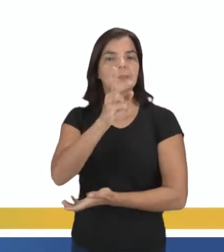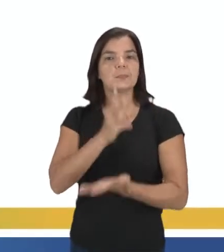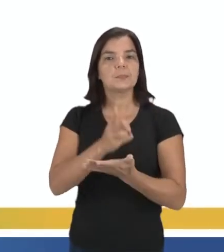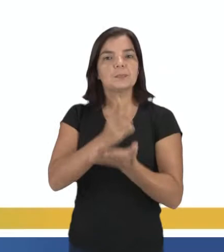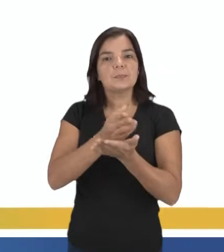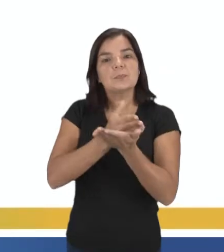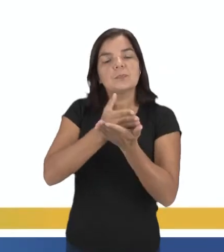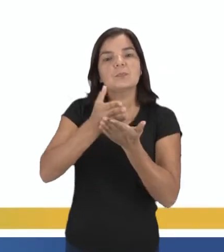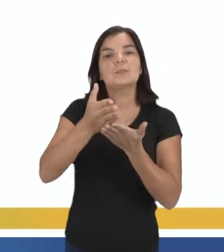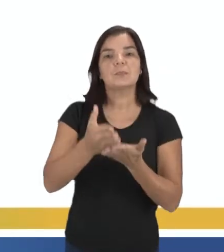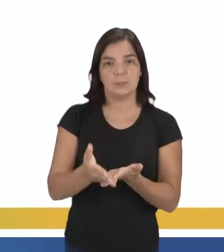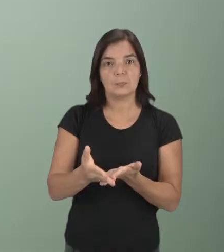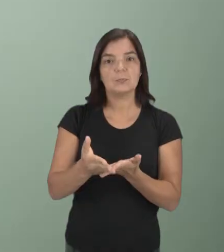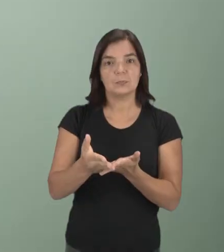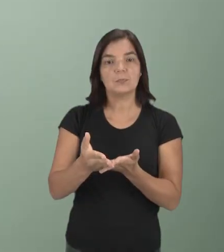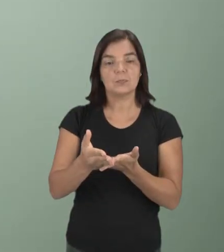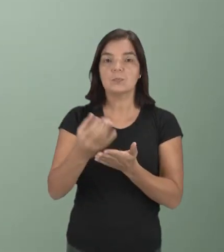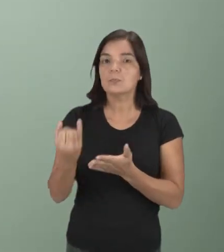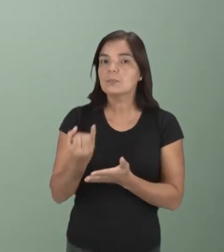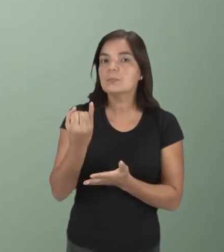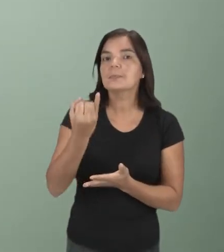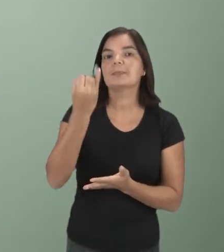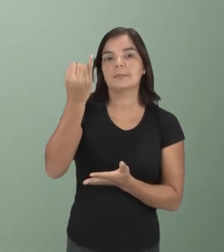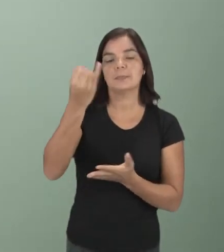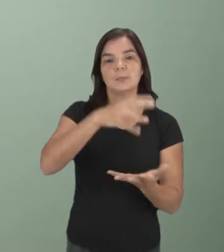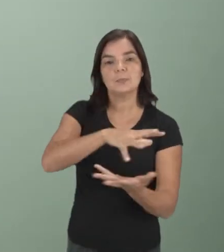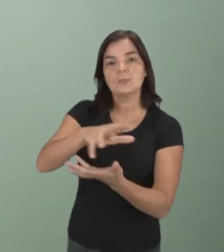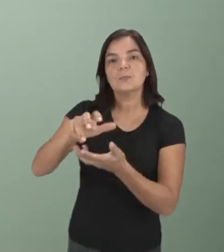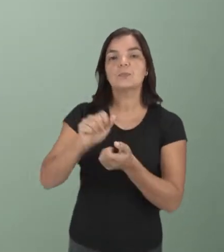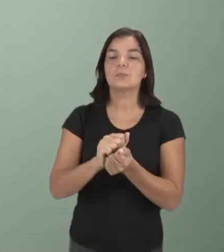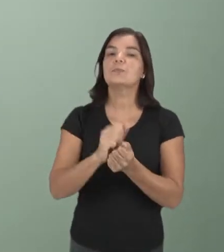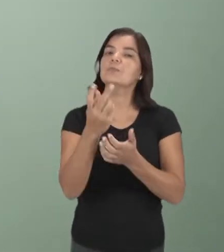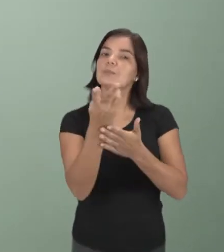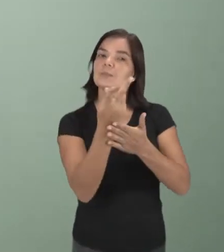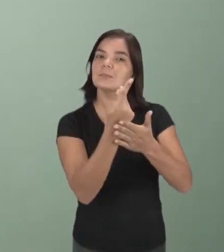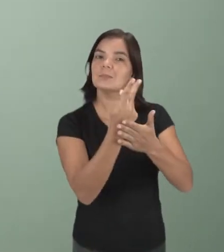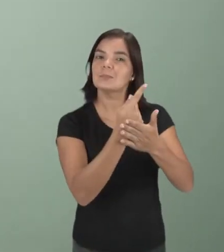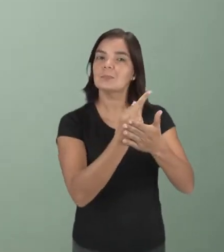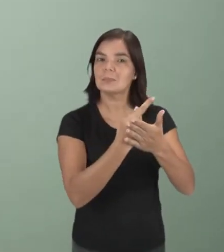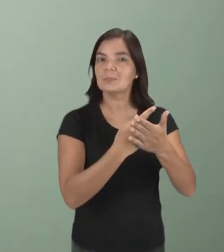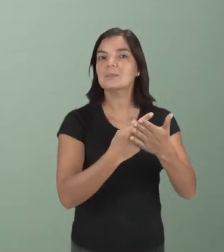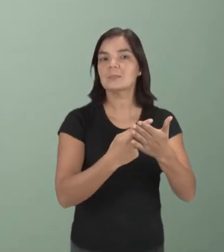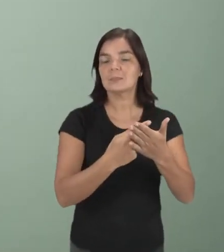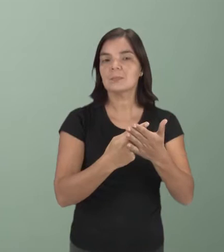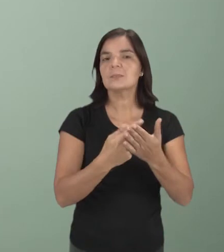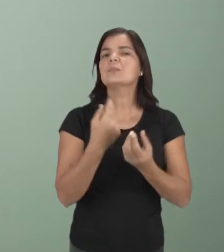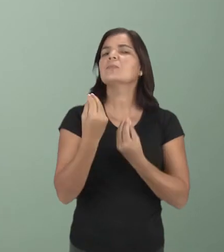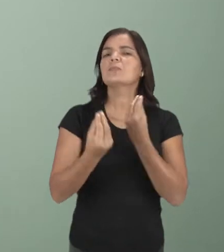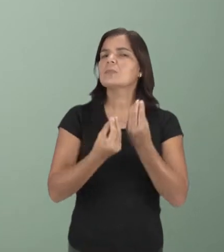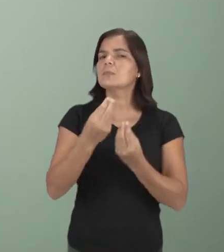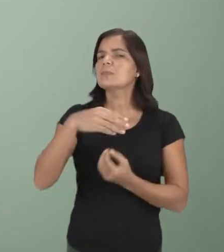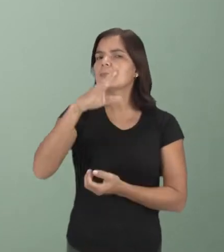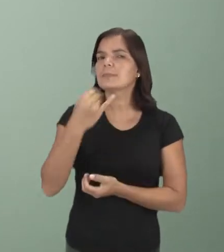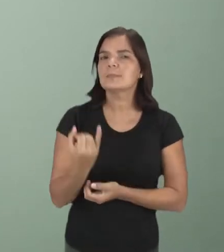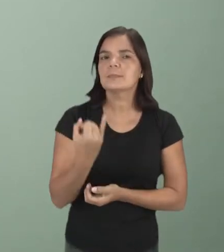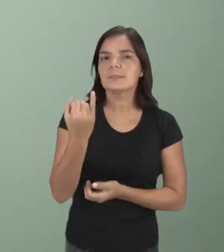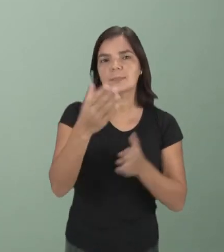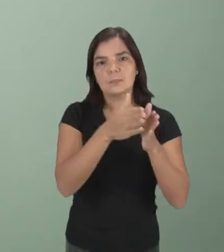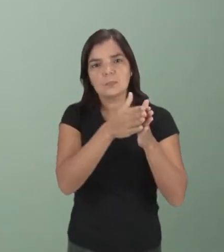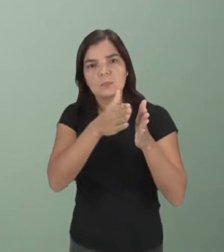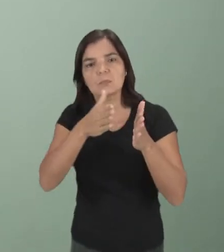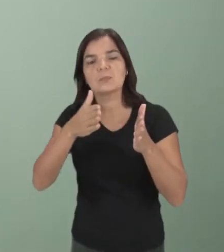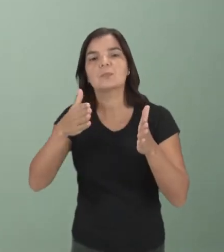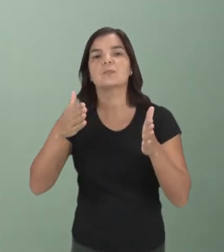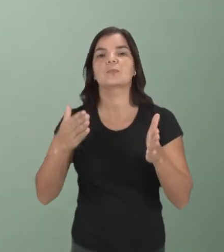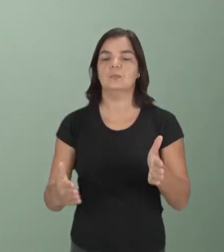um início, um marco, né, no mundo das artes. E o que marcou a